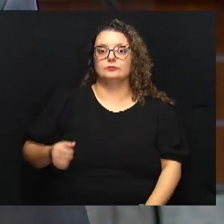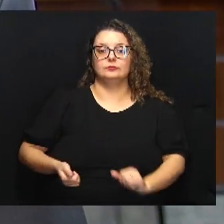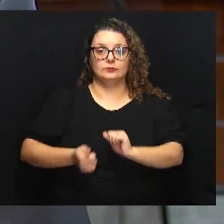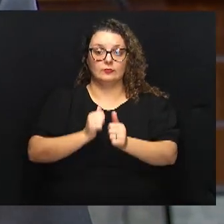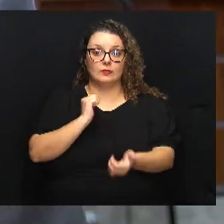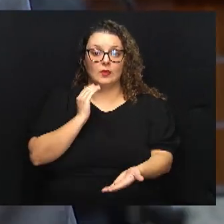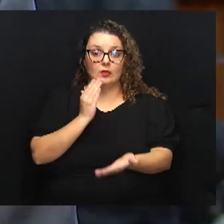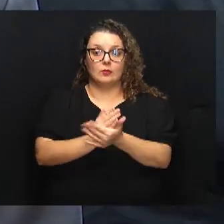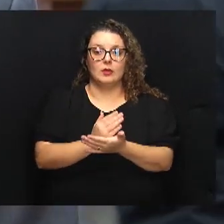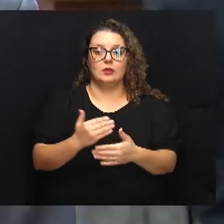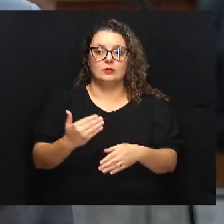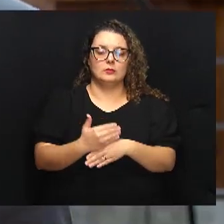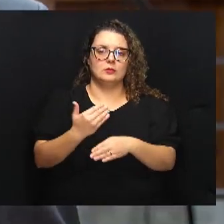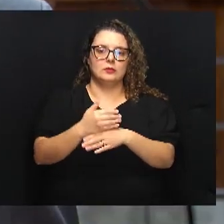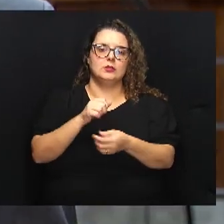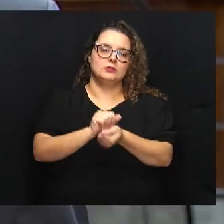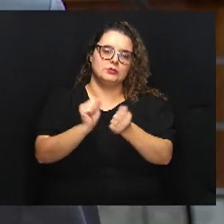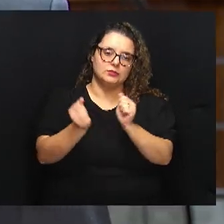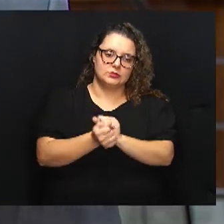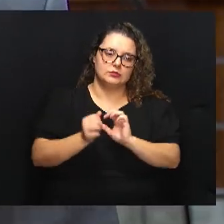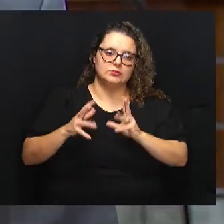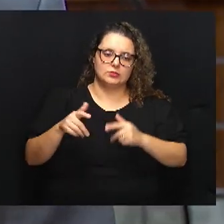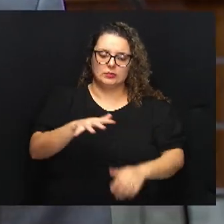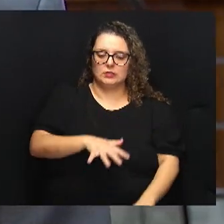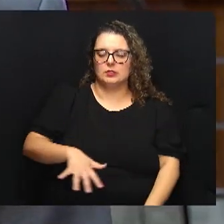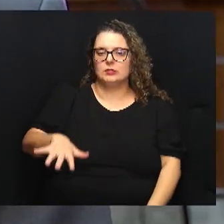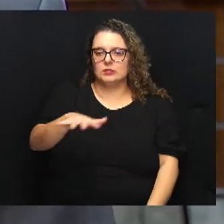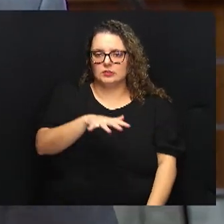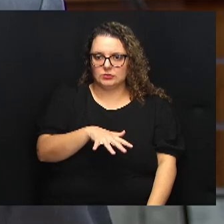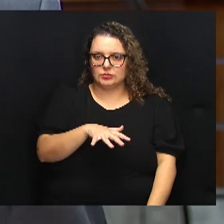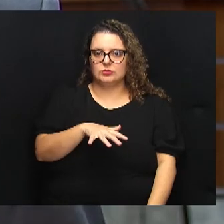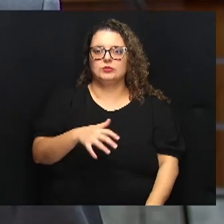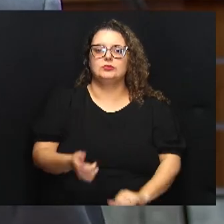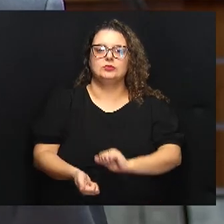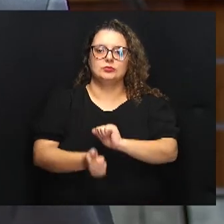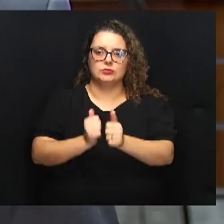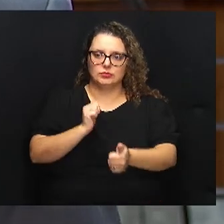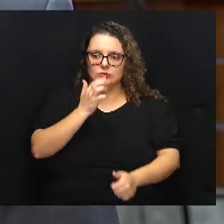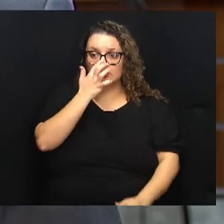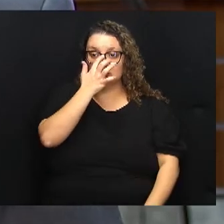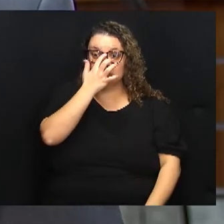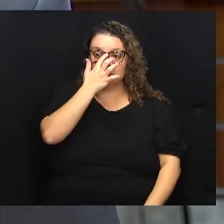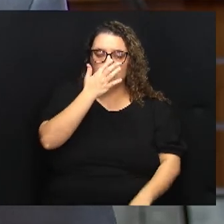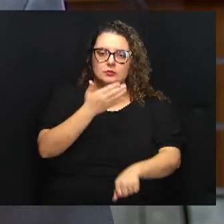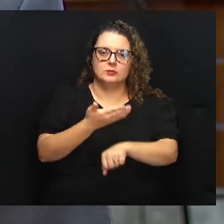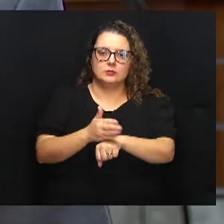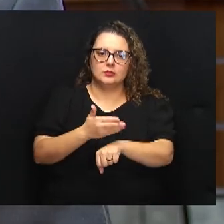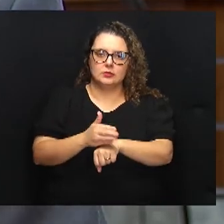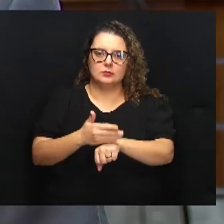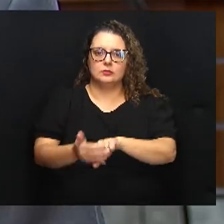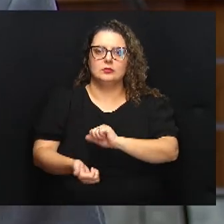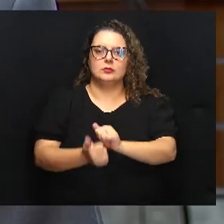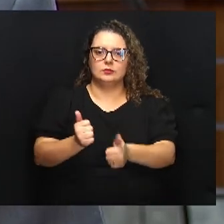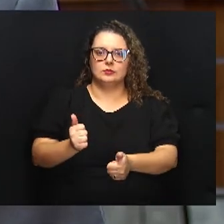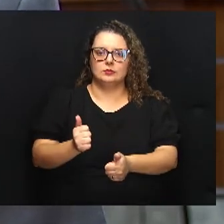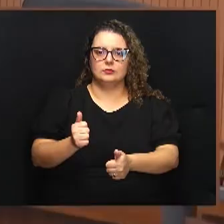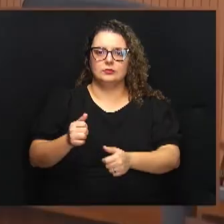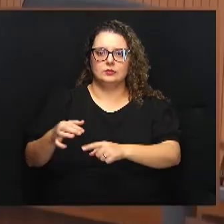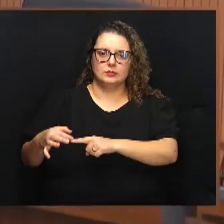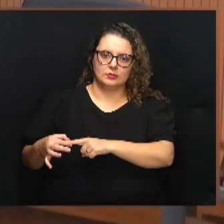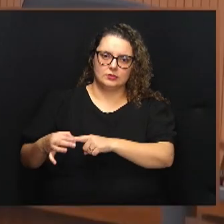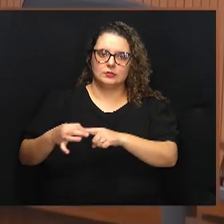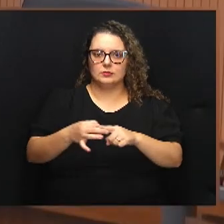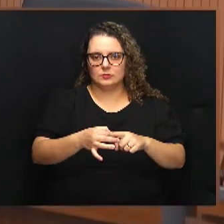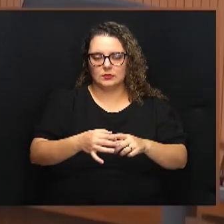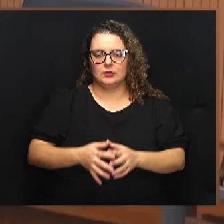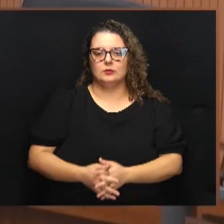obras, seja revitalizado toda aquela área esportiva para a prática de esportes das periferias.